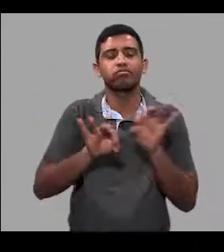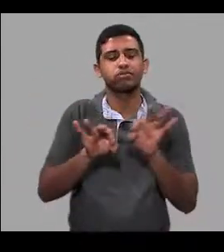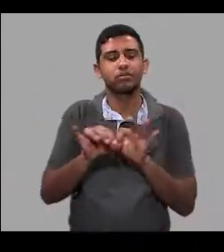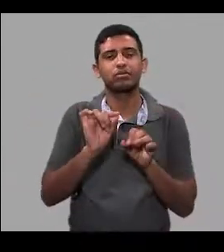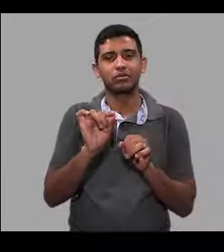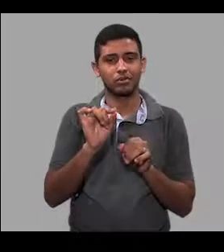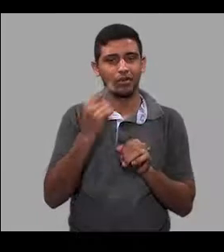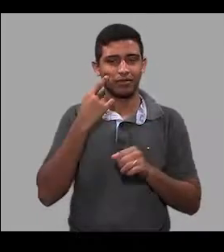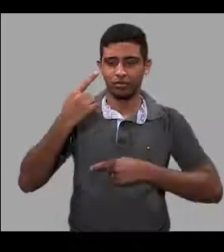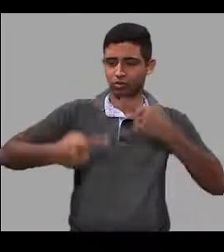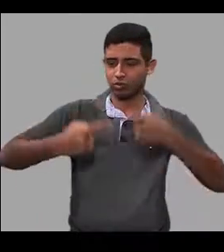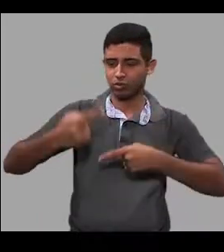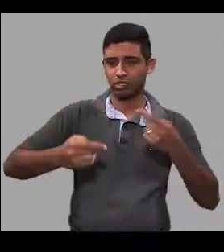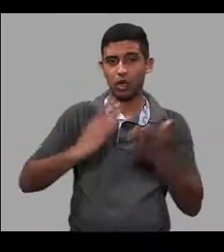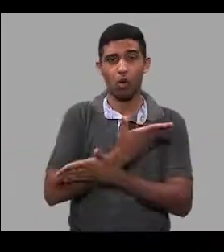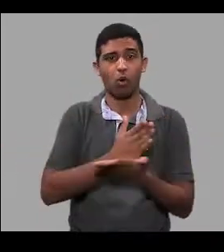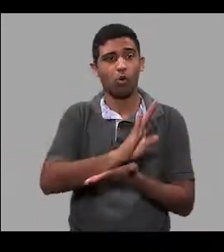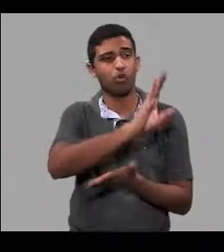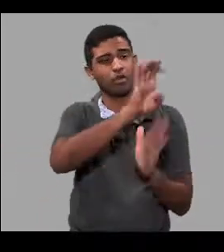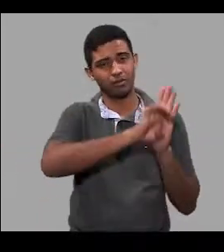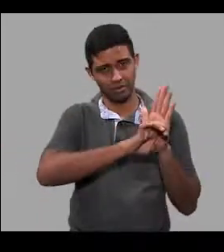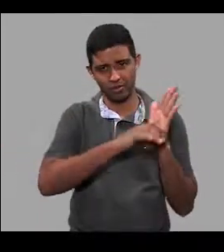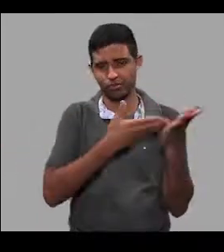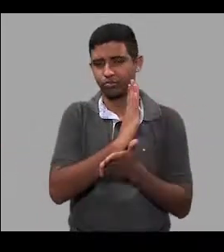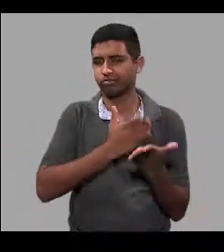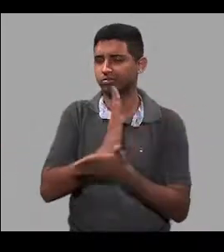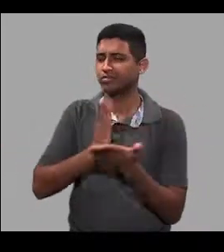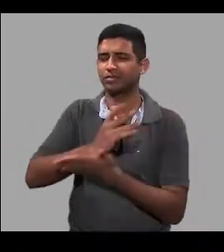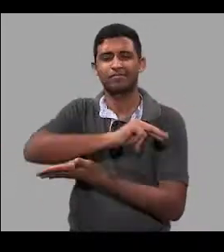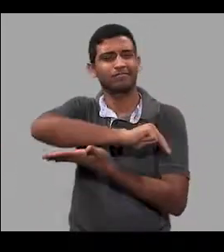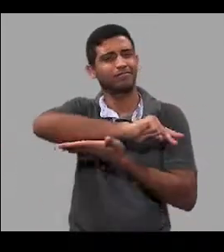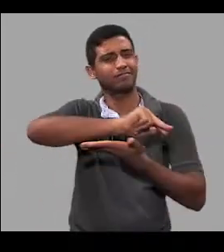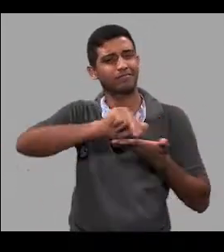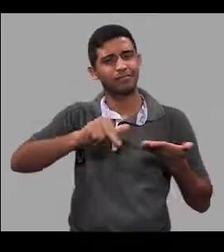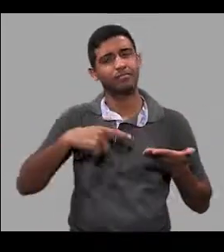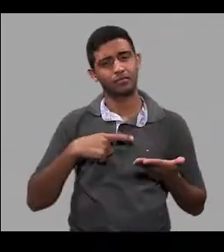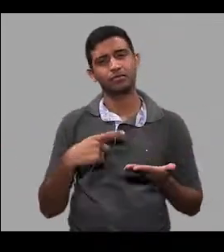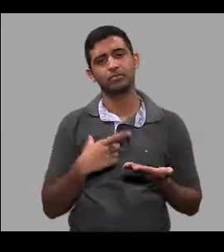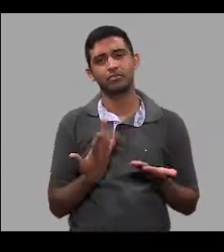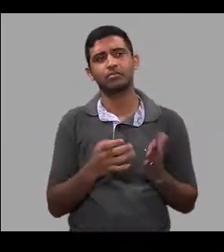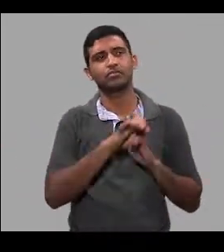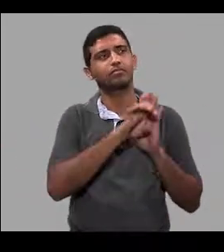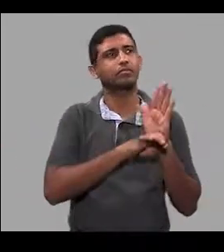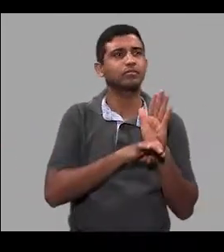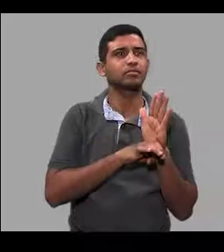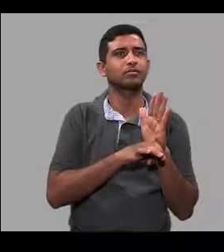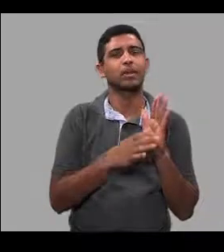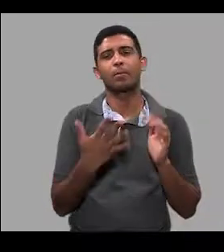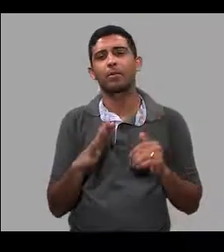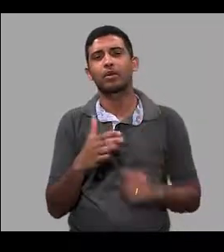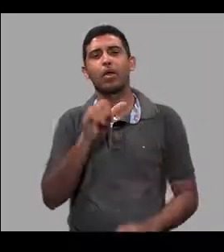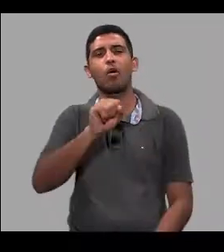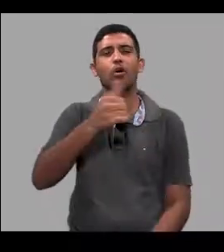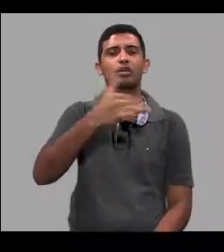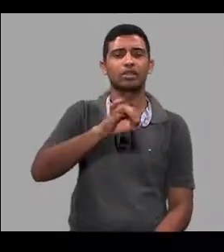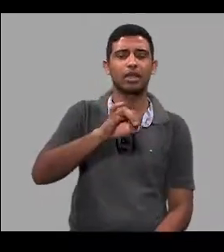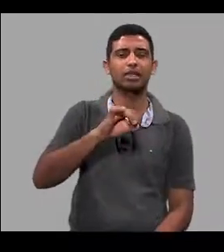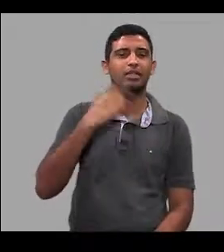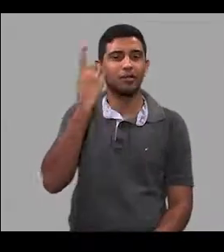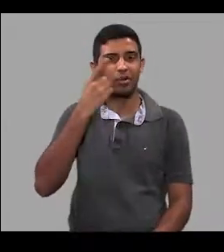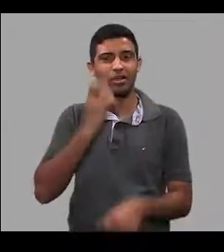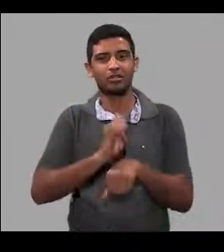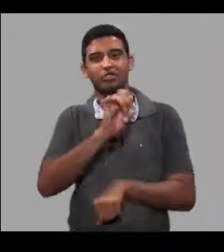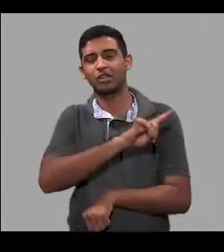uma discussão sobre as emendas que foram aprovadas. E foram várias, né? Foram várias, foram emendas de cerca de 8 ou 10 deputados estaduais